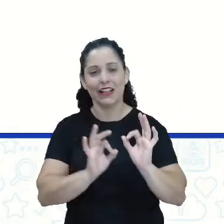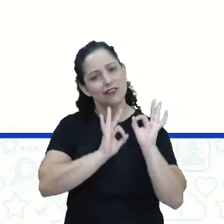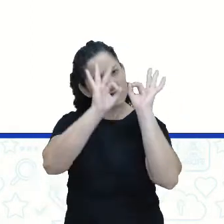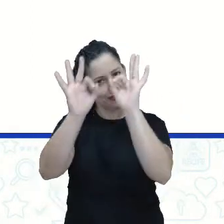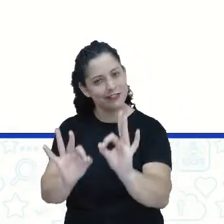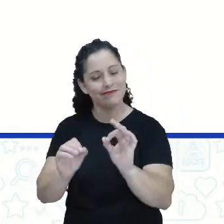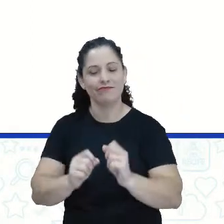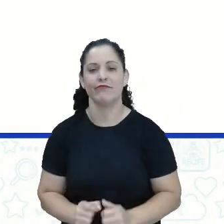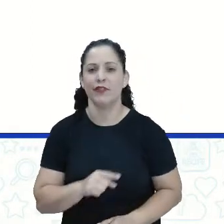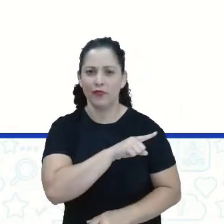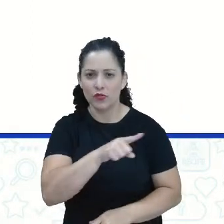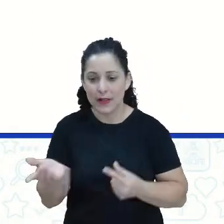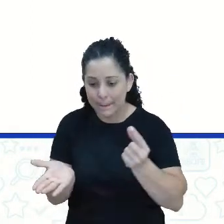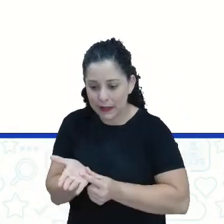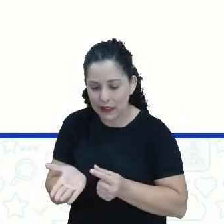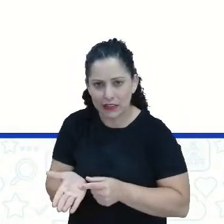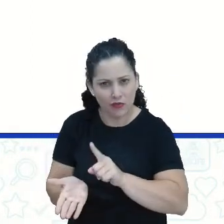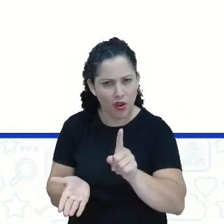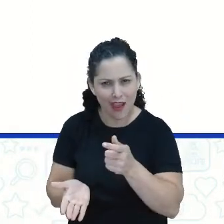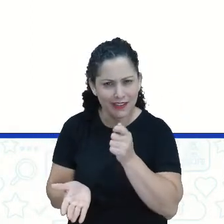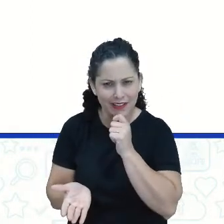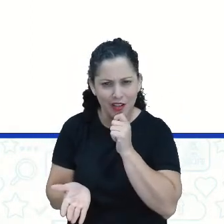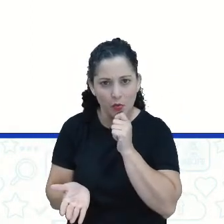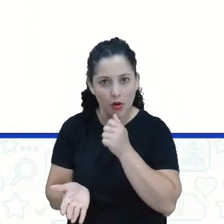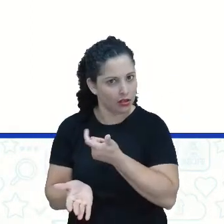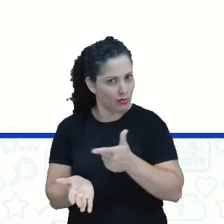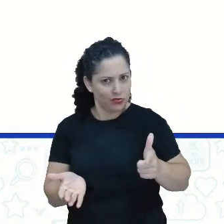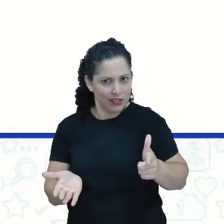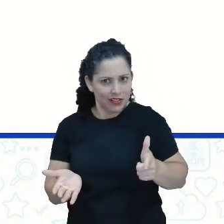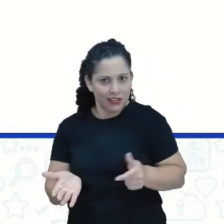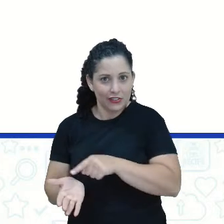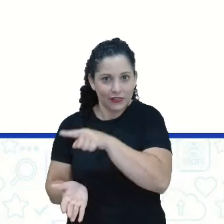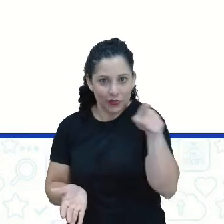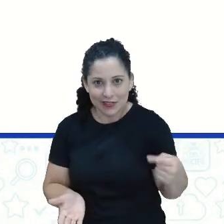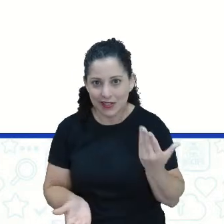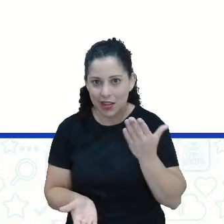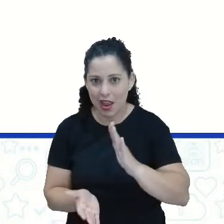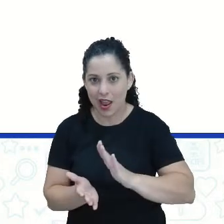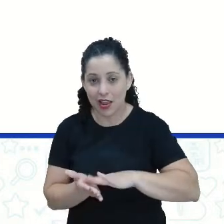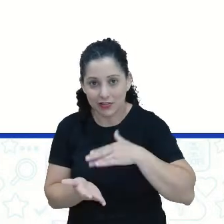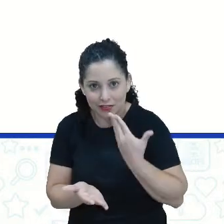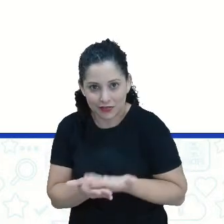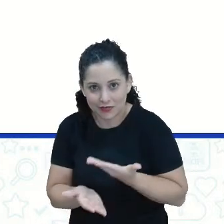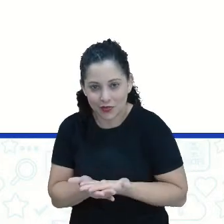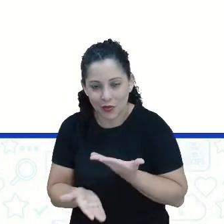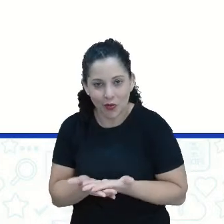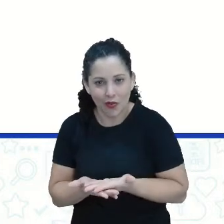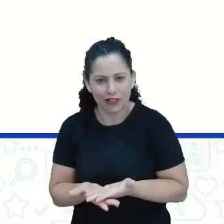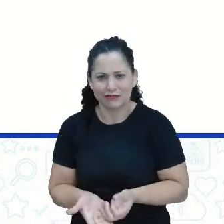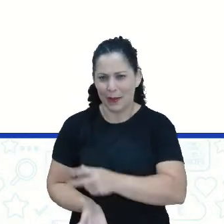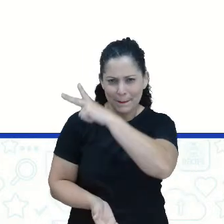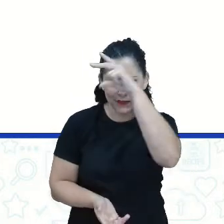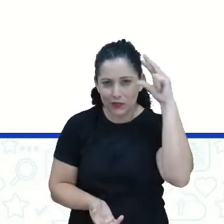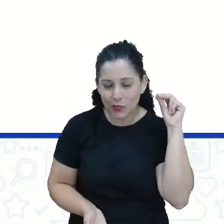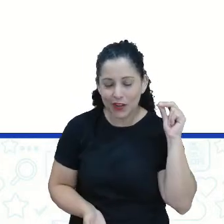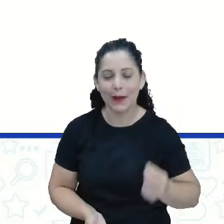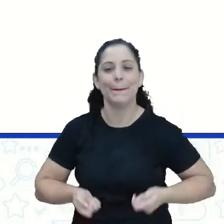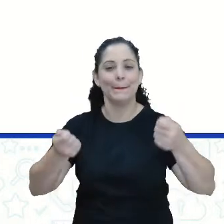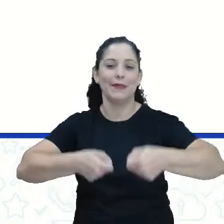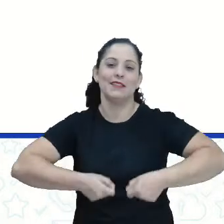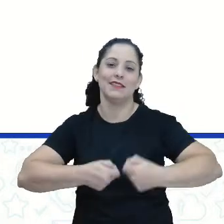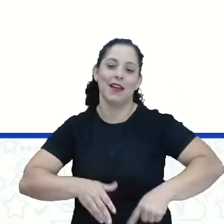e você, não tem ainda esse aplicativo não? Eu não acredito. Não, porque tu não tem esse aplicativo, você quer da rede. Não acredito. Você deve baixar esse